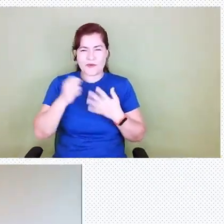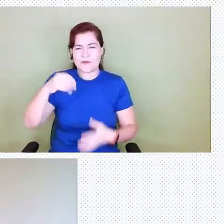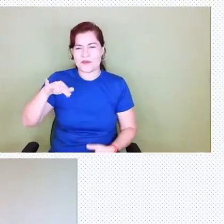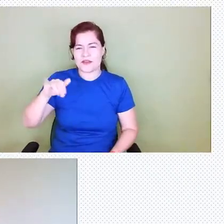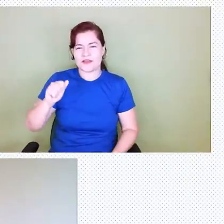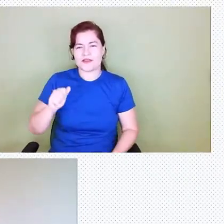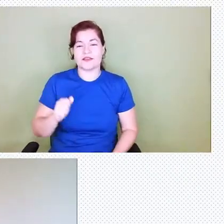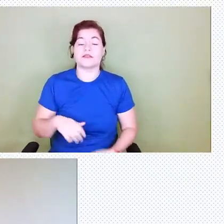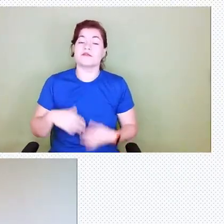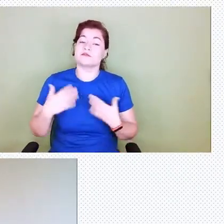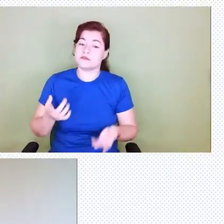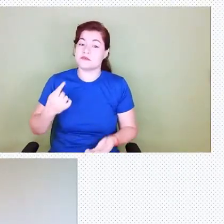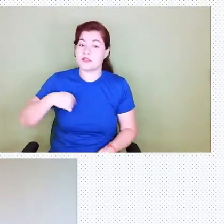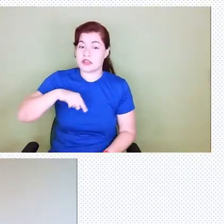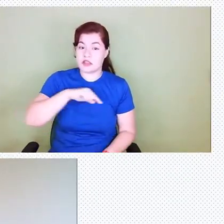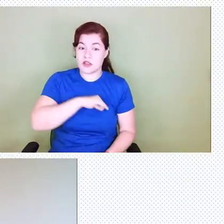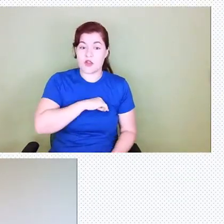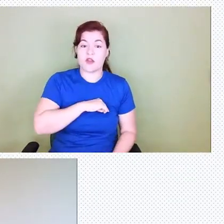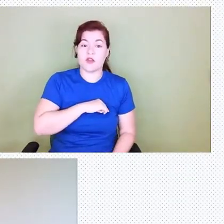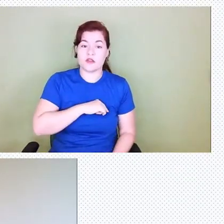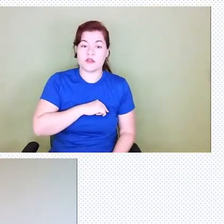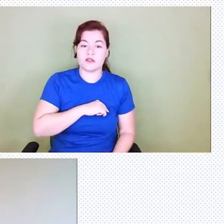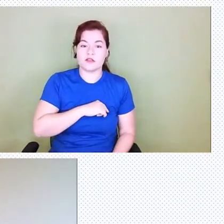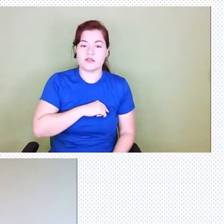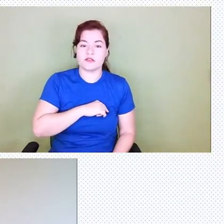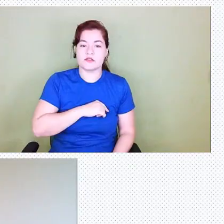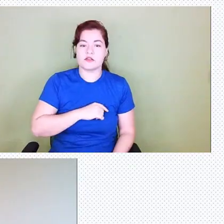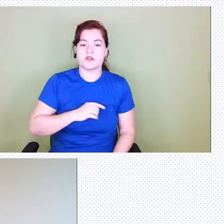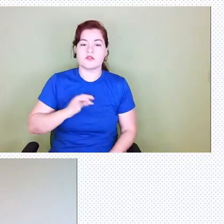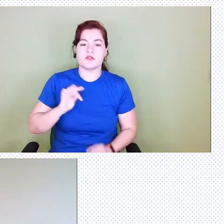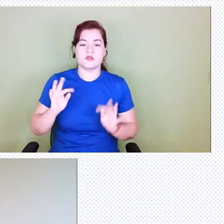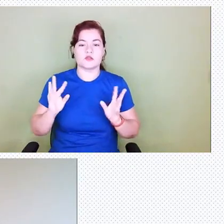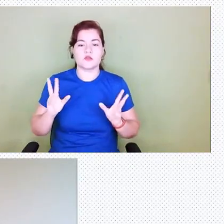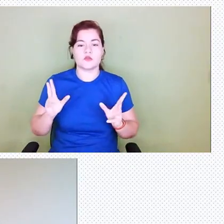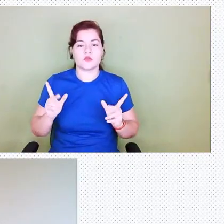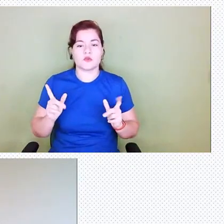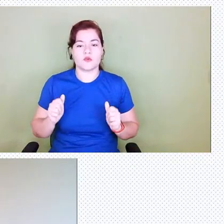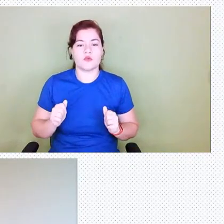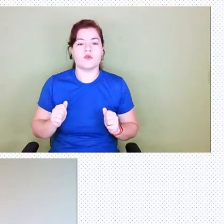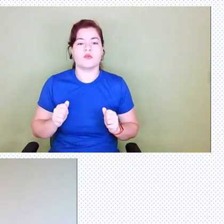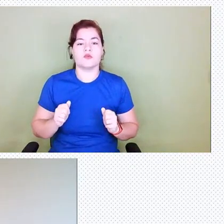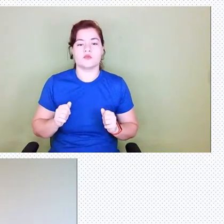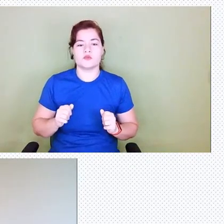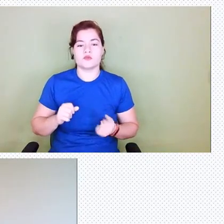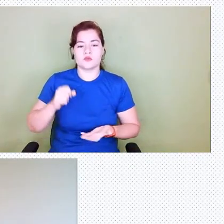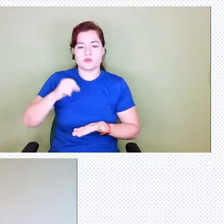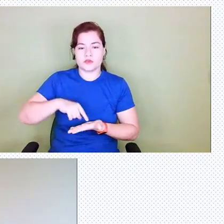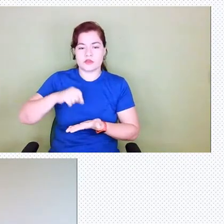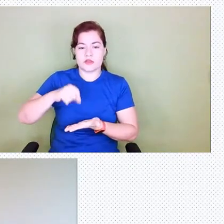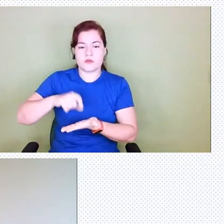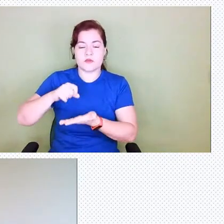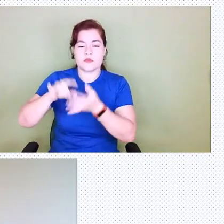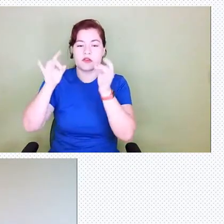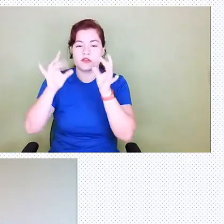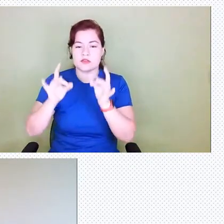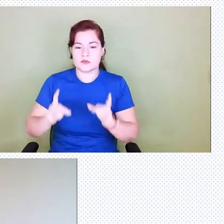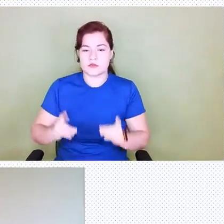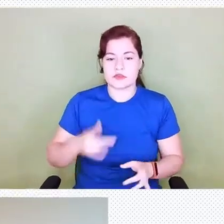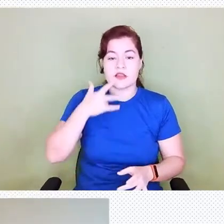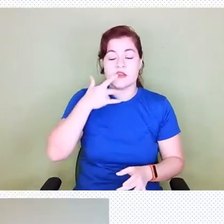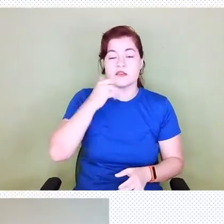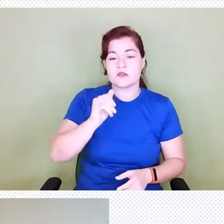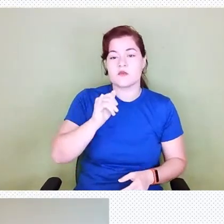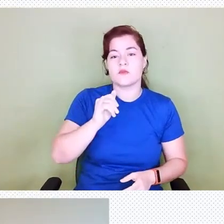verdade. E nós, Nani, somos todos sementes especiais do Pai de Misericórdia.